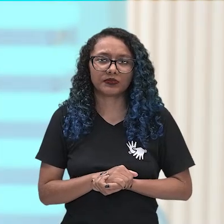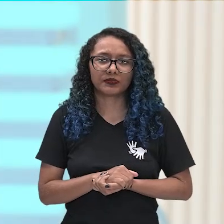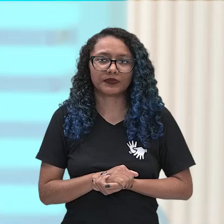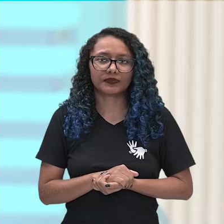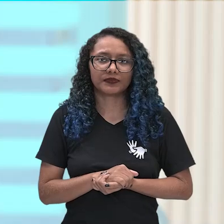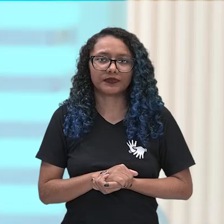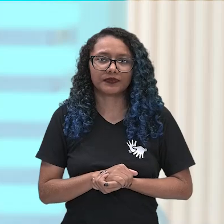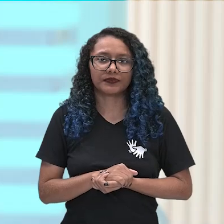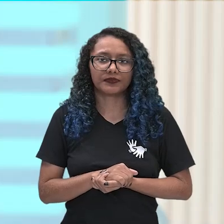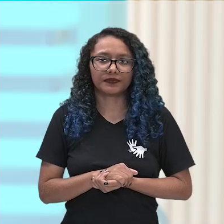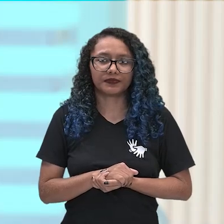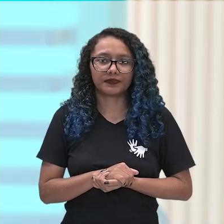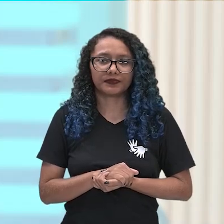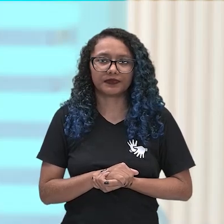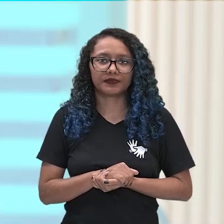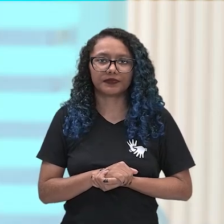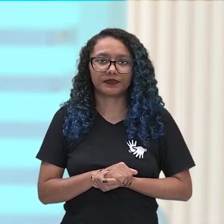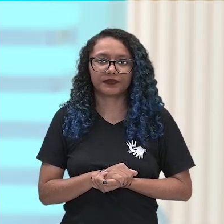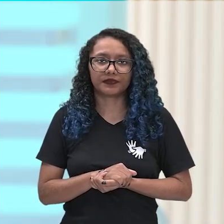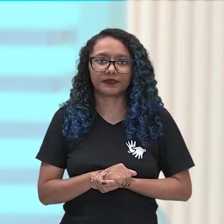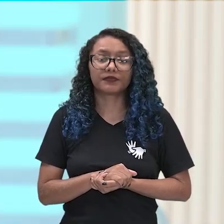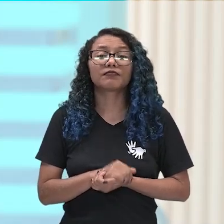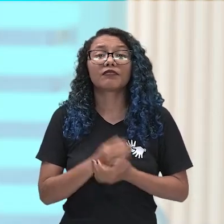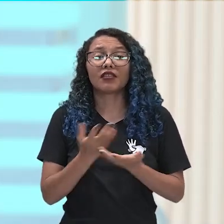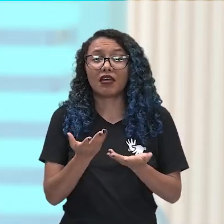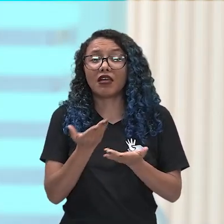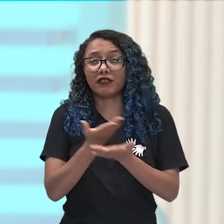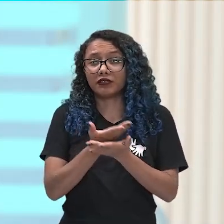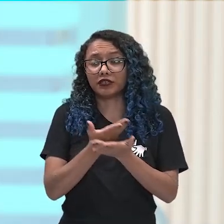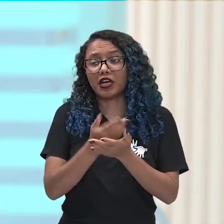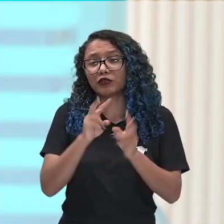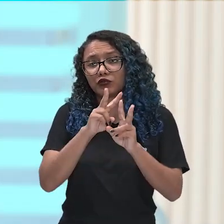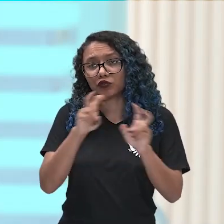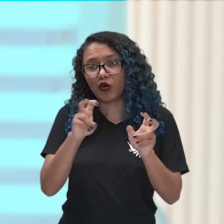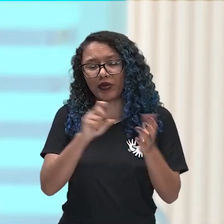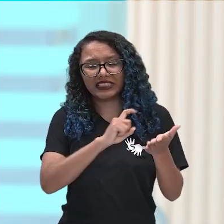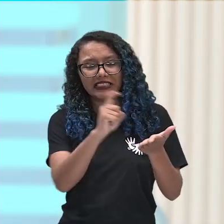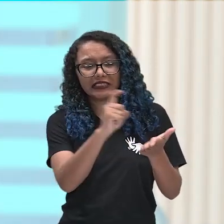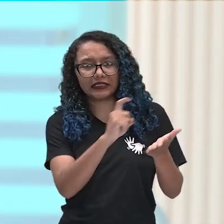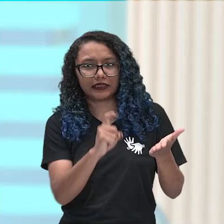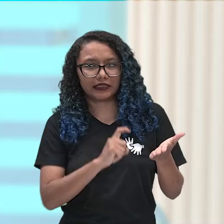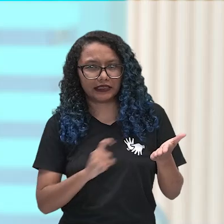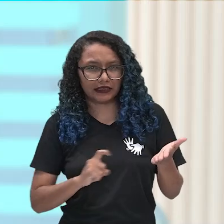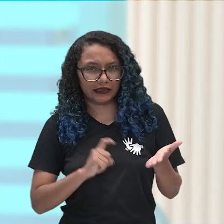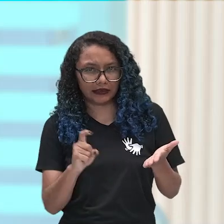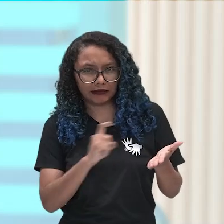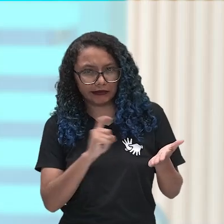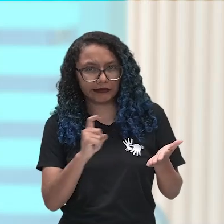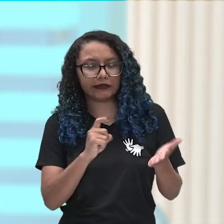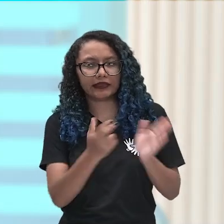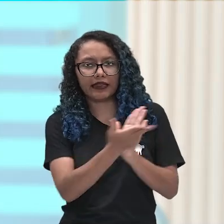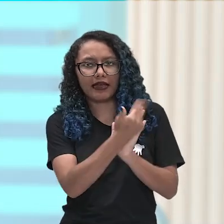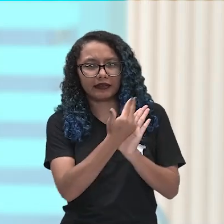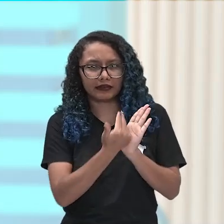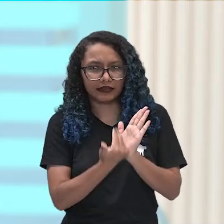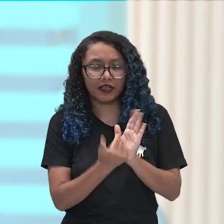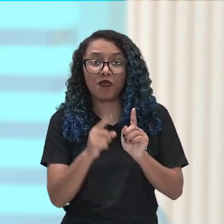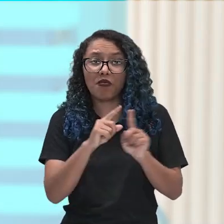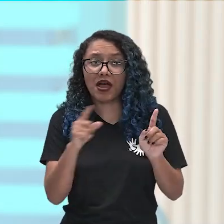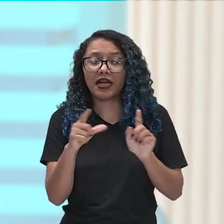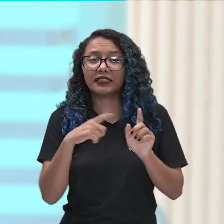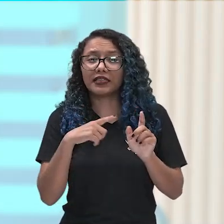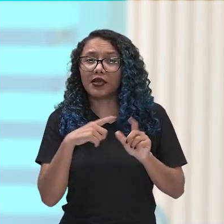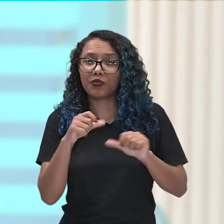acontece? Nós estamos falando do grafite, mas ele vai tendo essa mudança. Ele era usado como